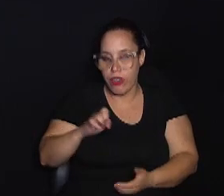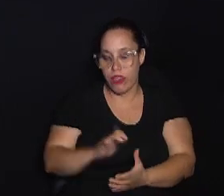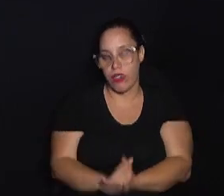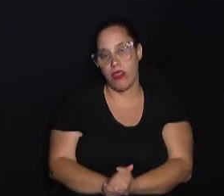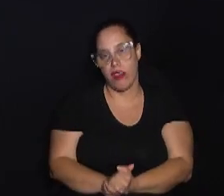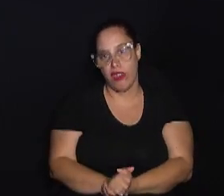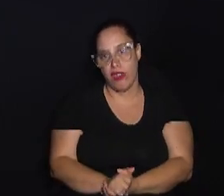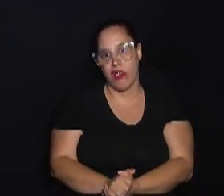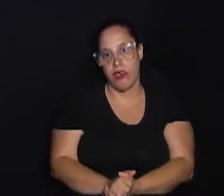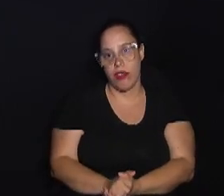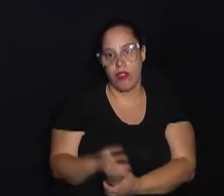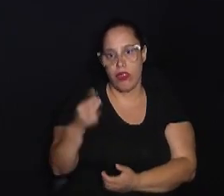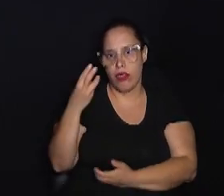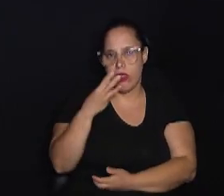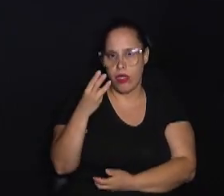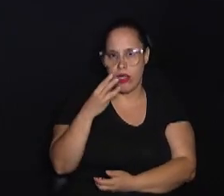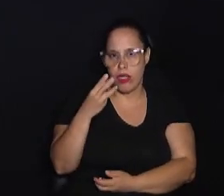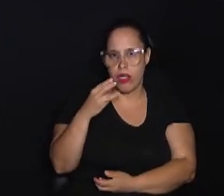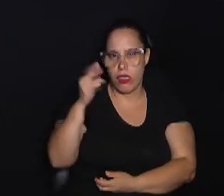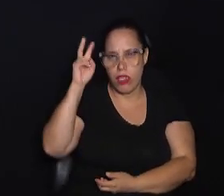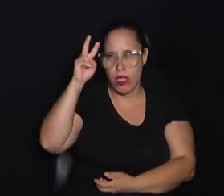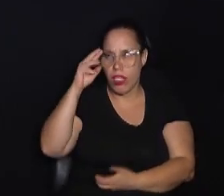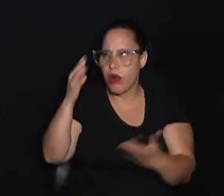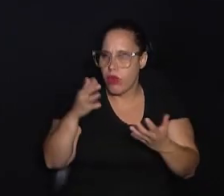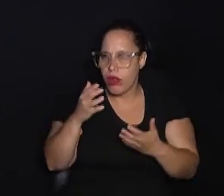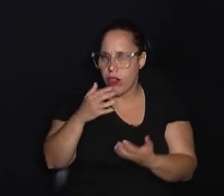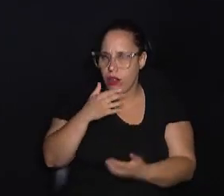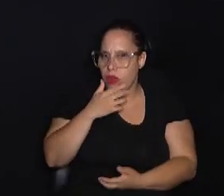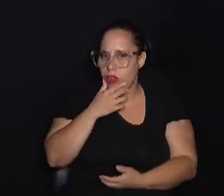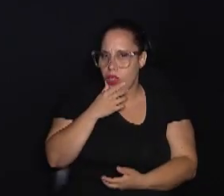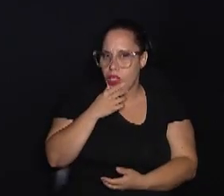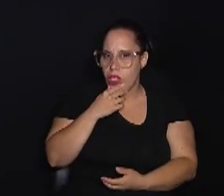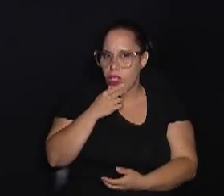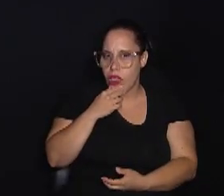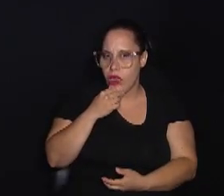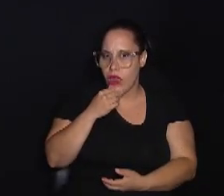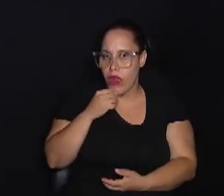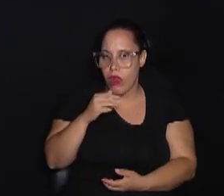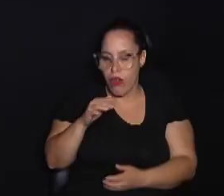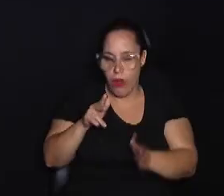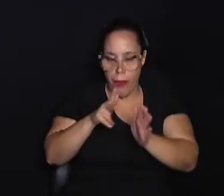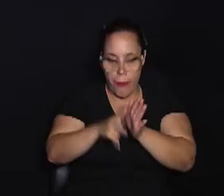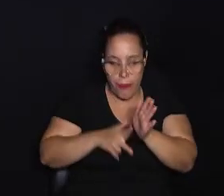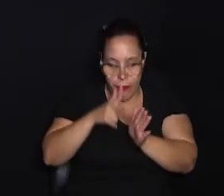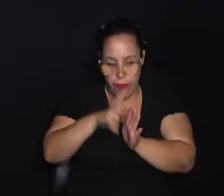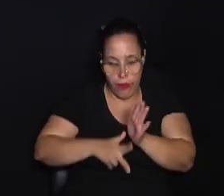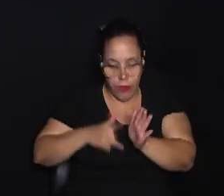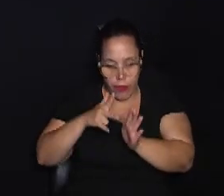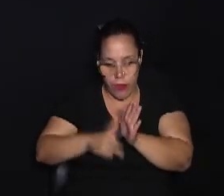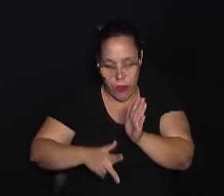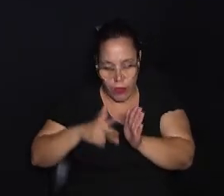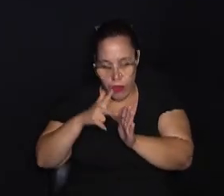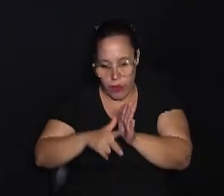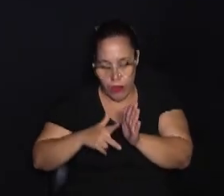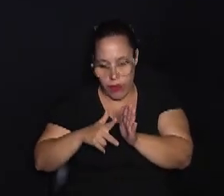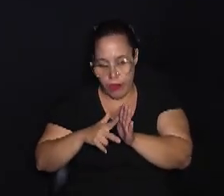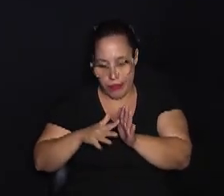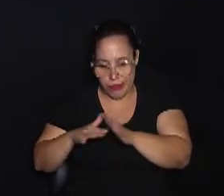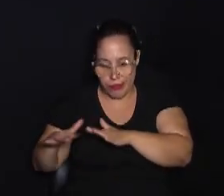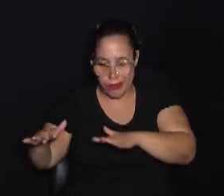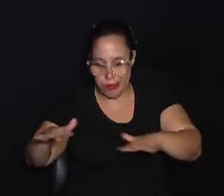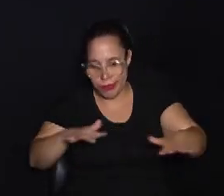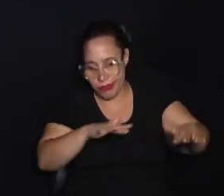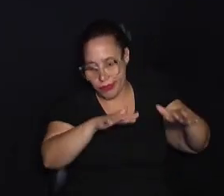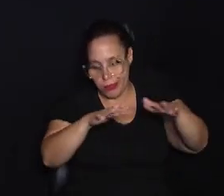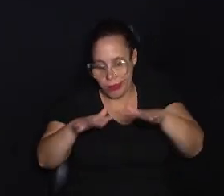menos 3, que eu estou me lembrando agora, 3 linhas férreas que passam por Campinas. Então foi uma cidade